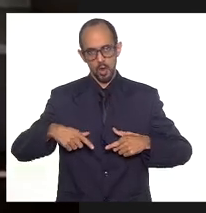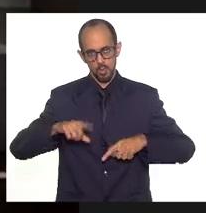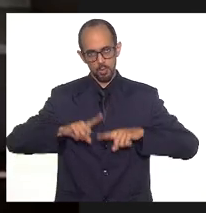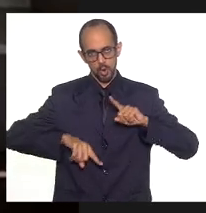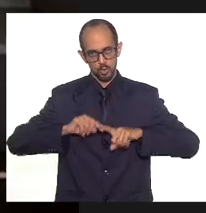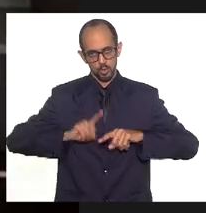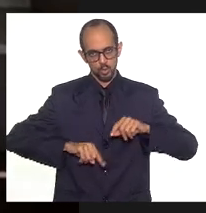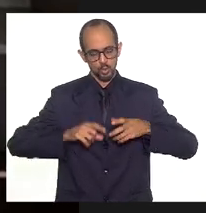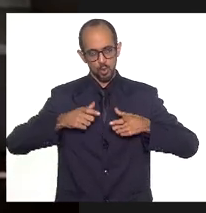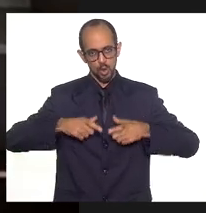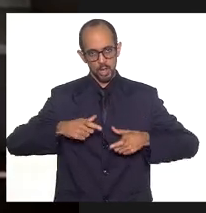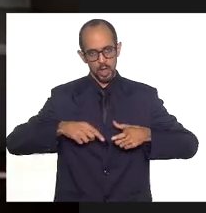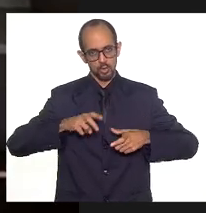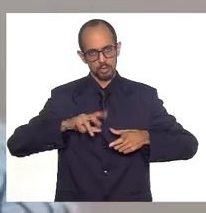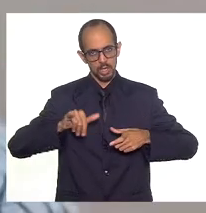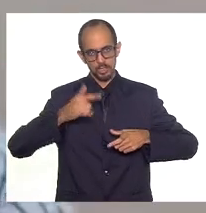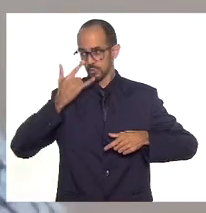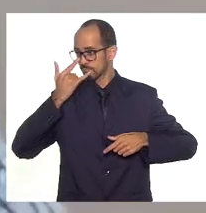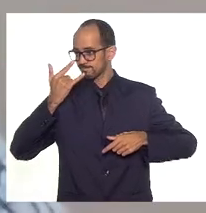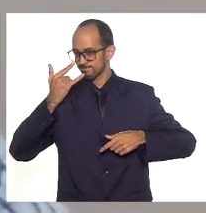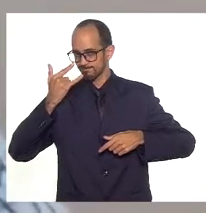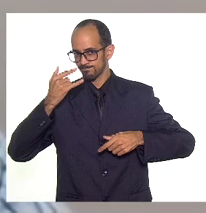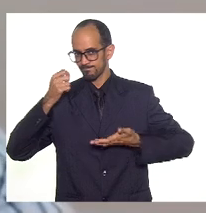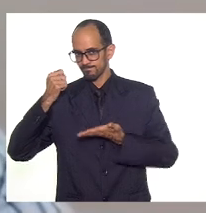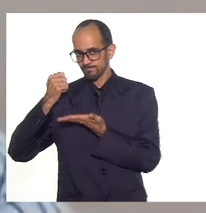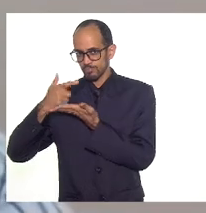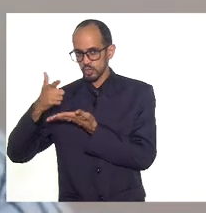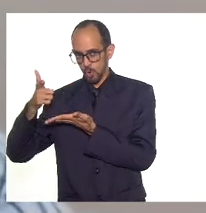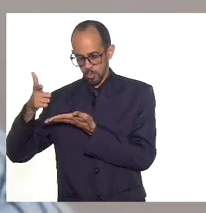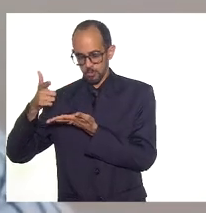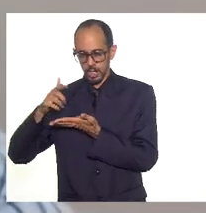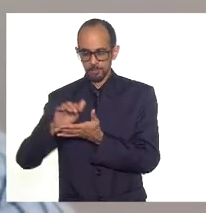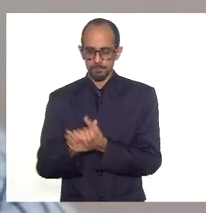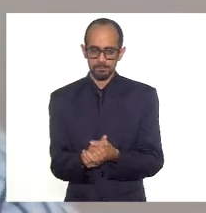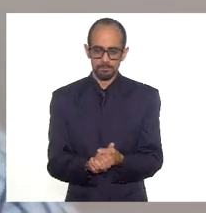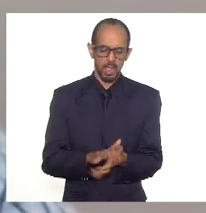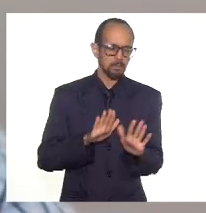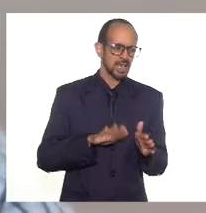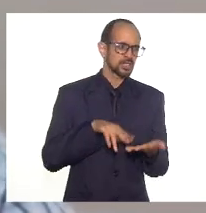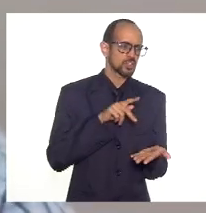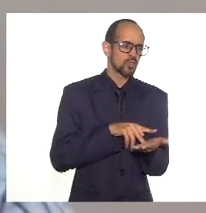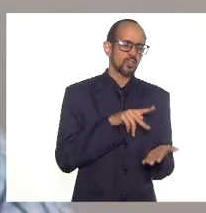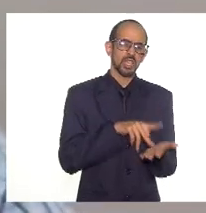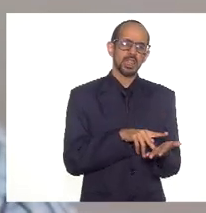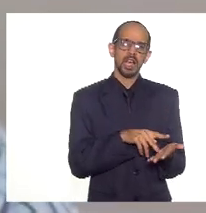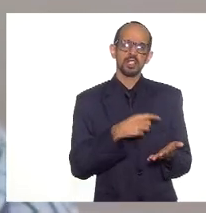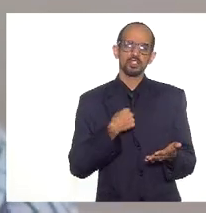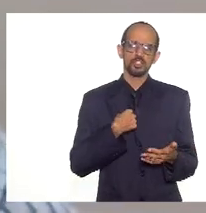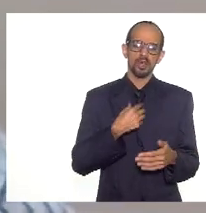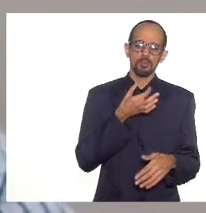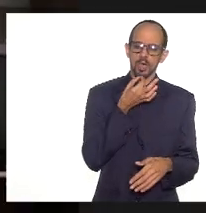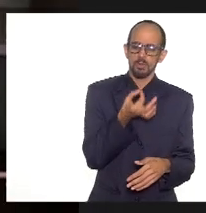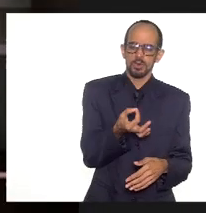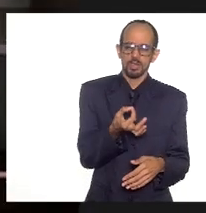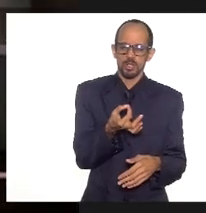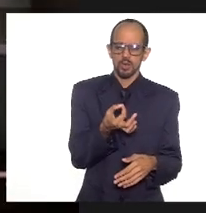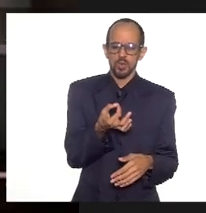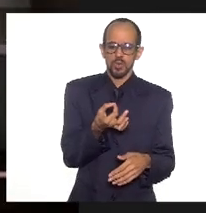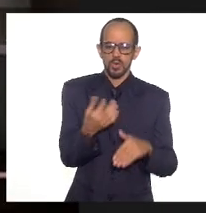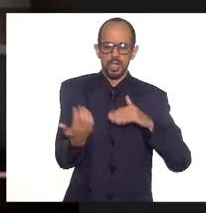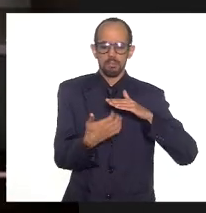coisa atraente. Né? Mas, olha só, sinceramente, eu acho que empresas de petróleo não dá uma margem de lucro